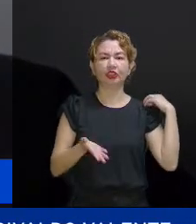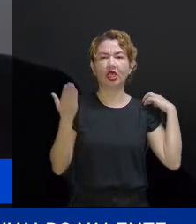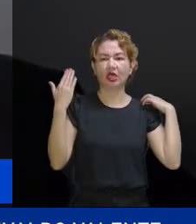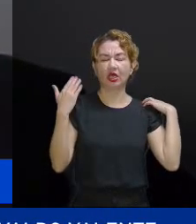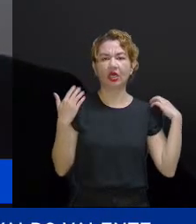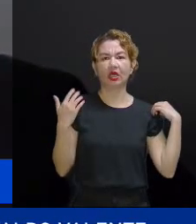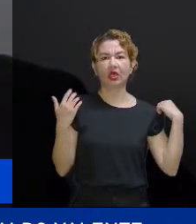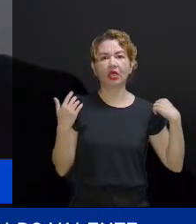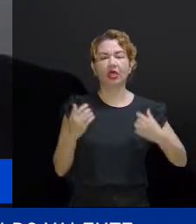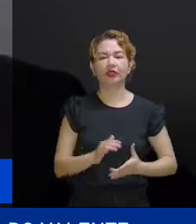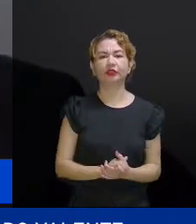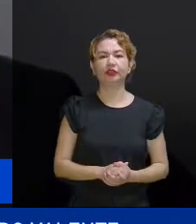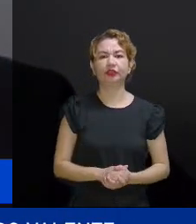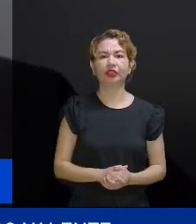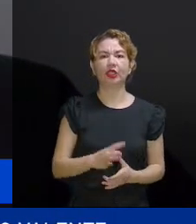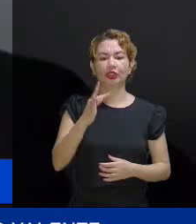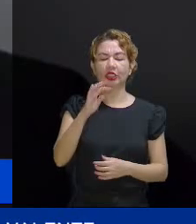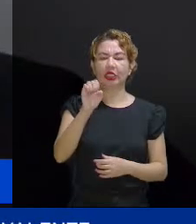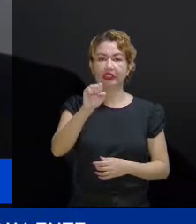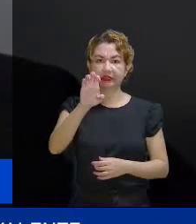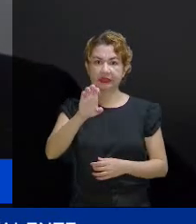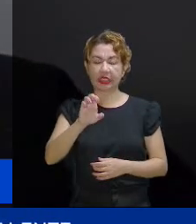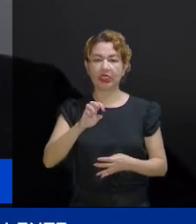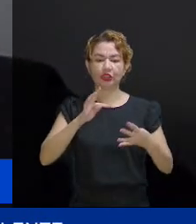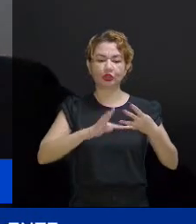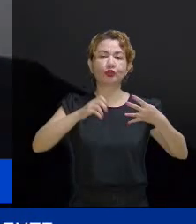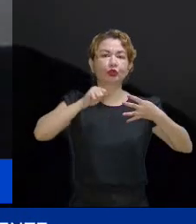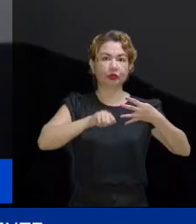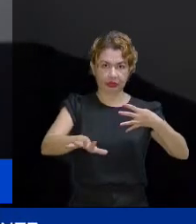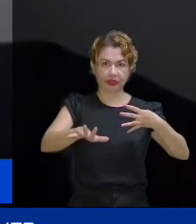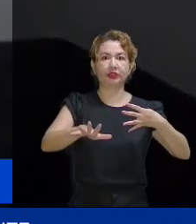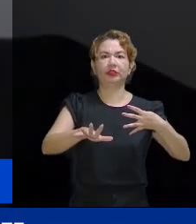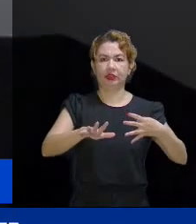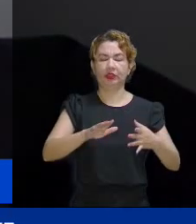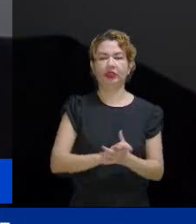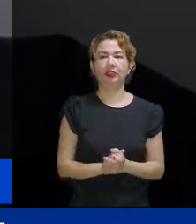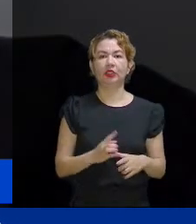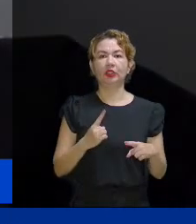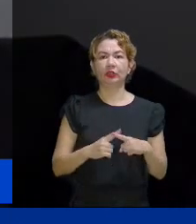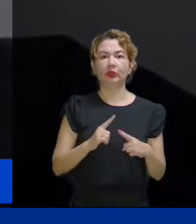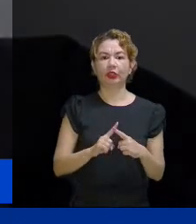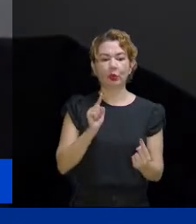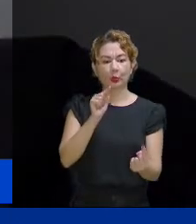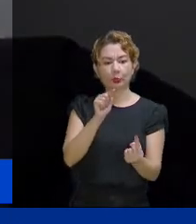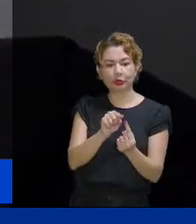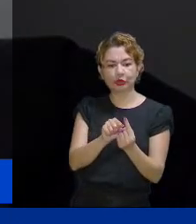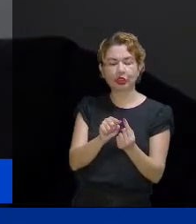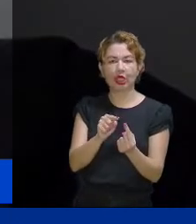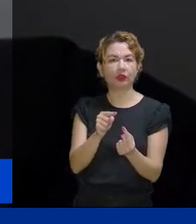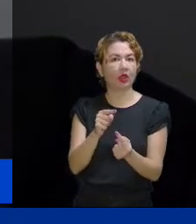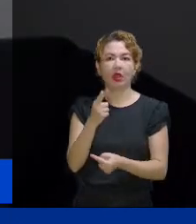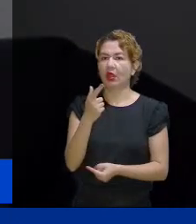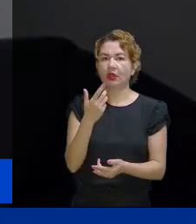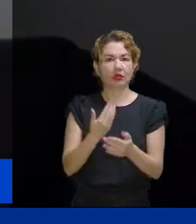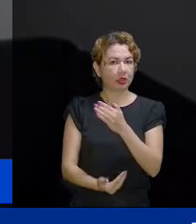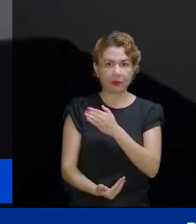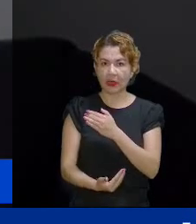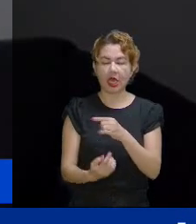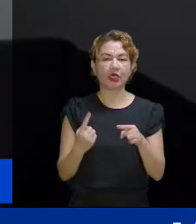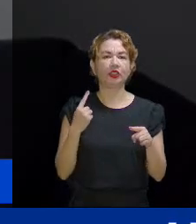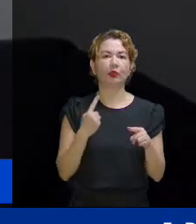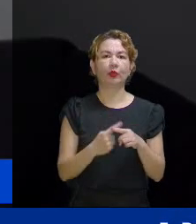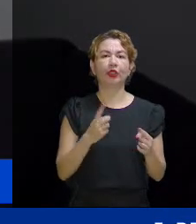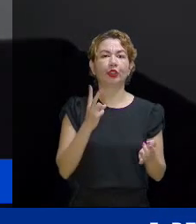pela jurisprudência recente do TSE, no sentido de que não há perda de objeto quando a demanda